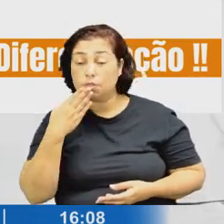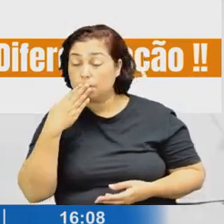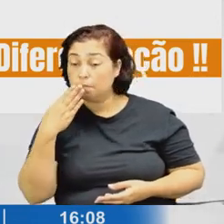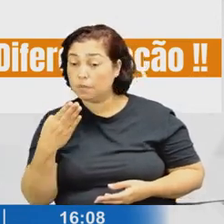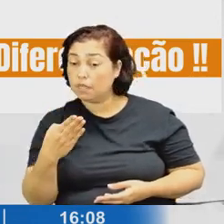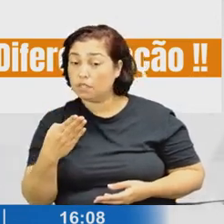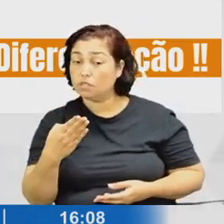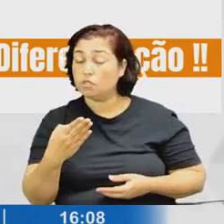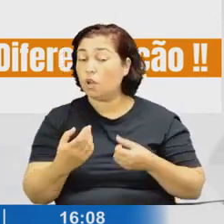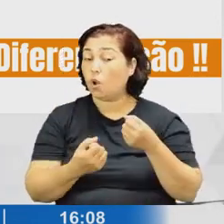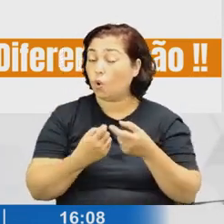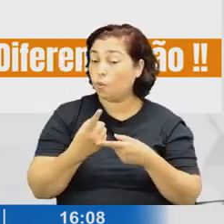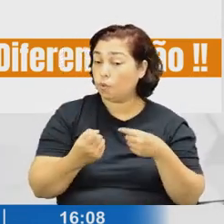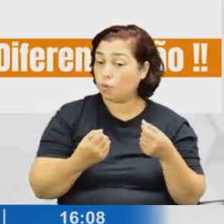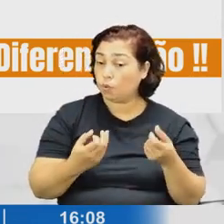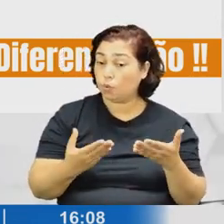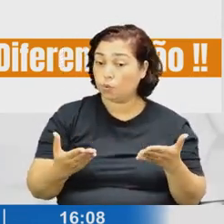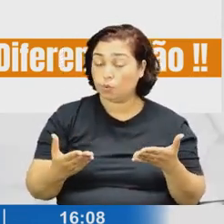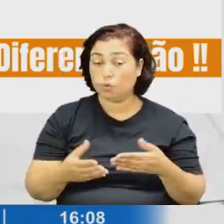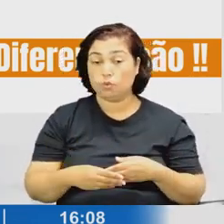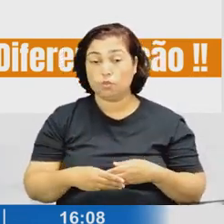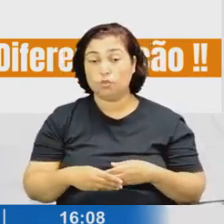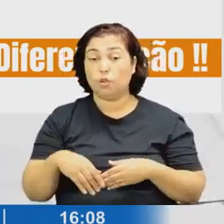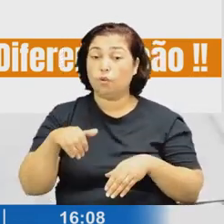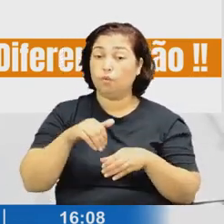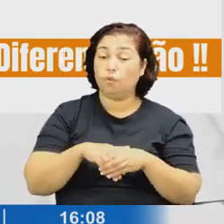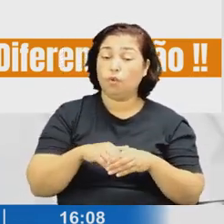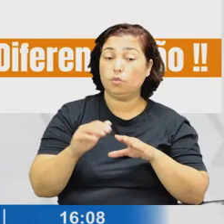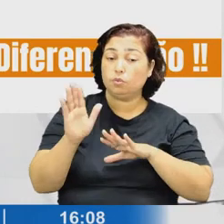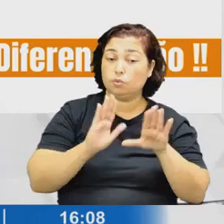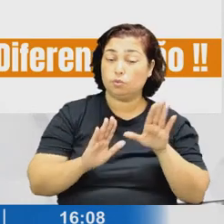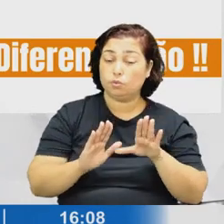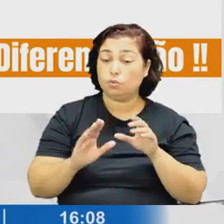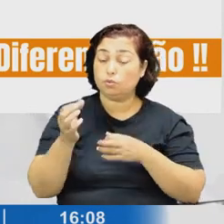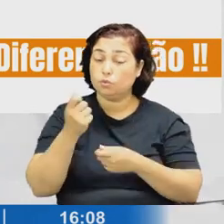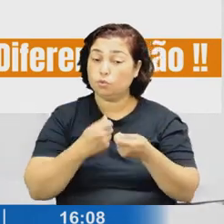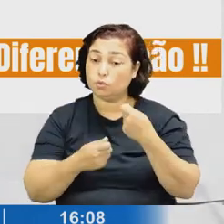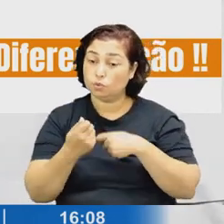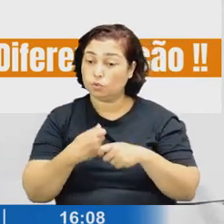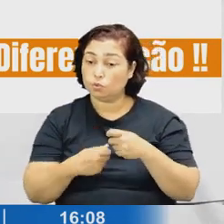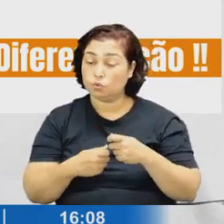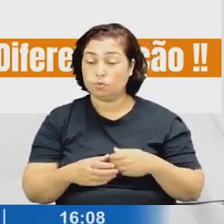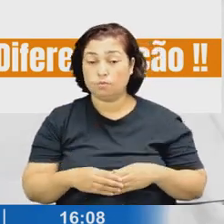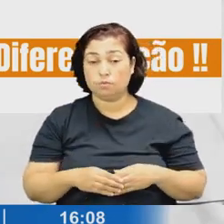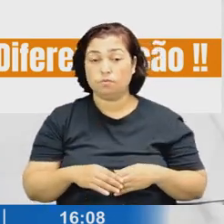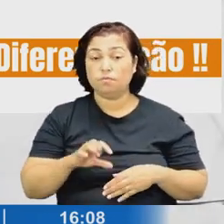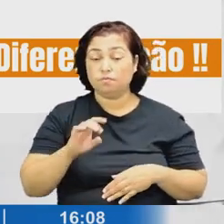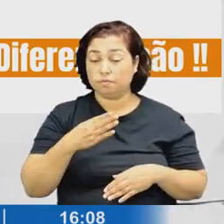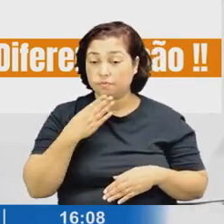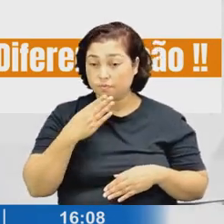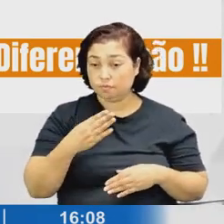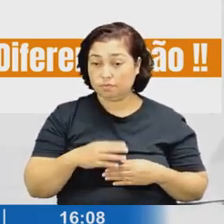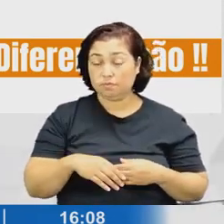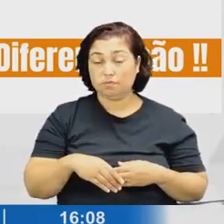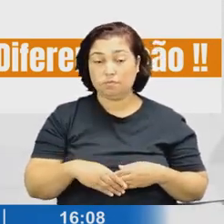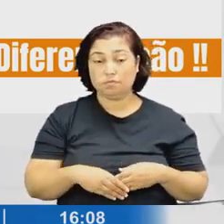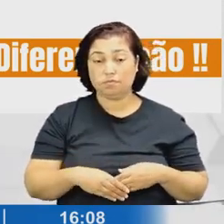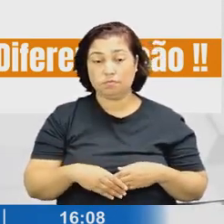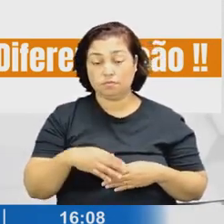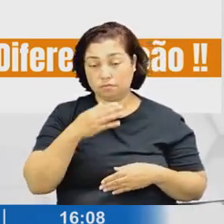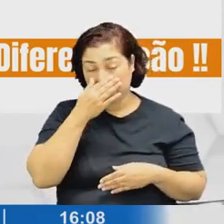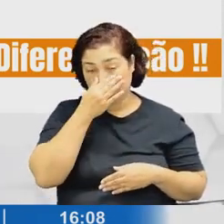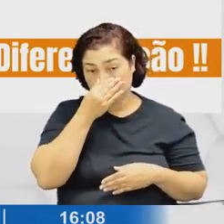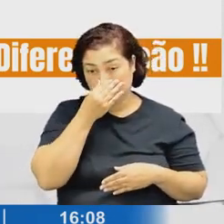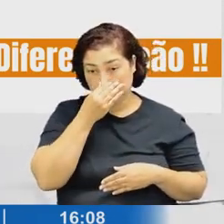você vai pedir algo aí debita volta mobilização só dá para partir para pedir alguma coisa você tem crédito você